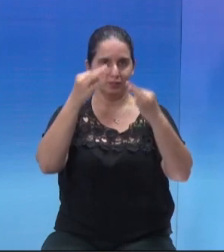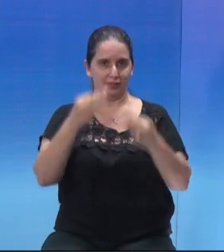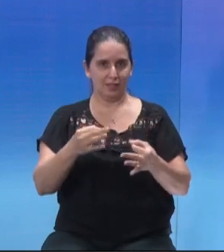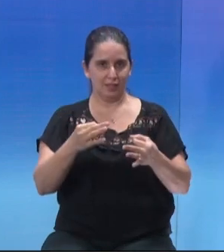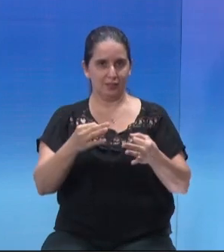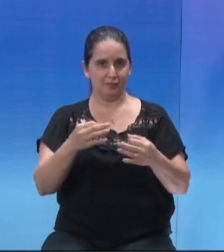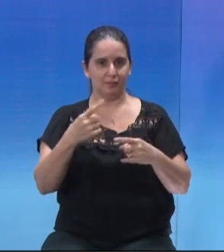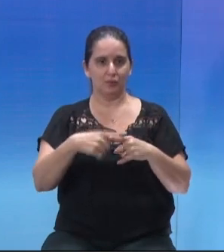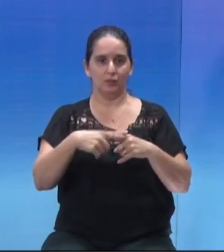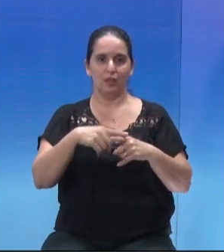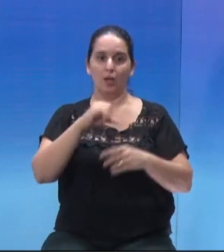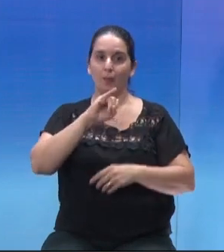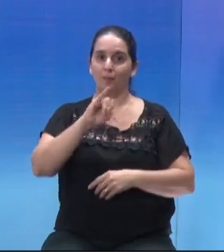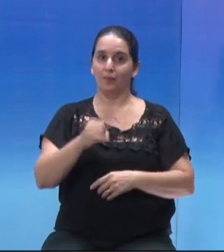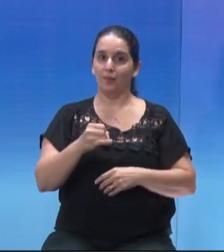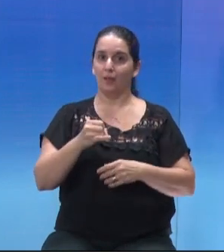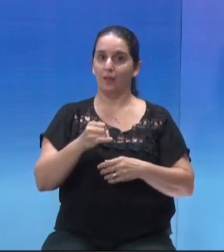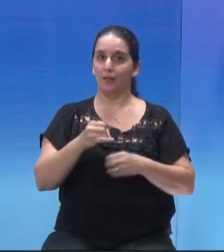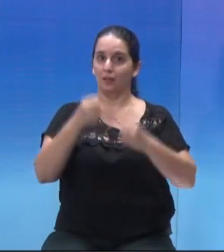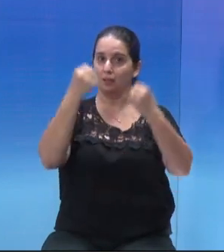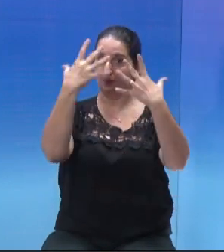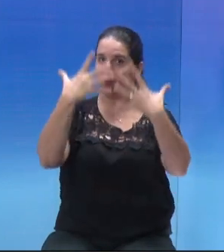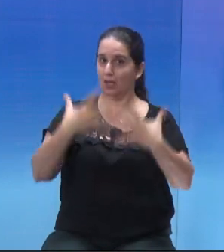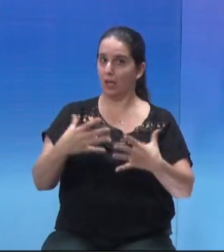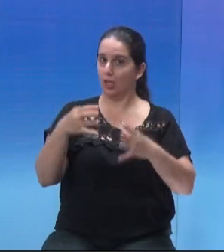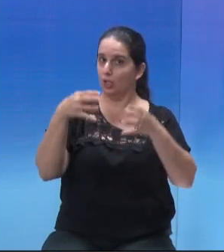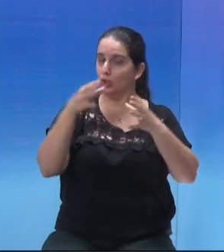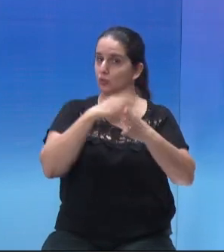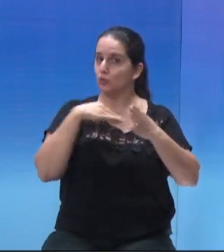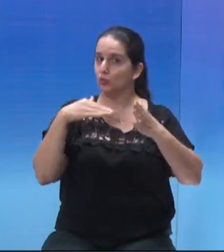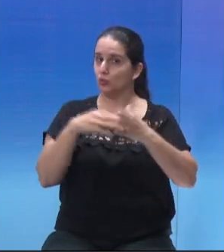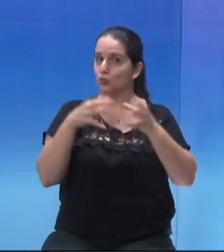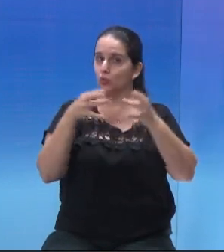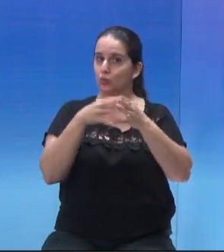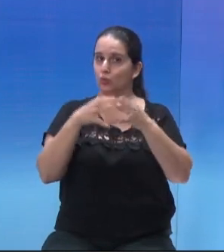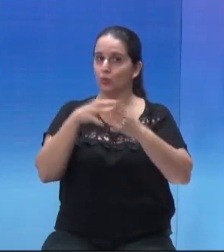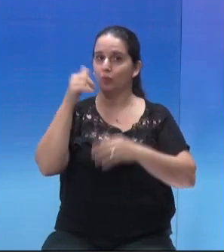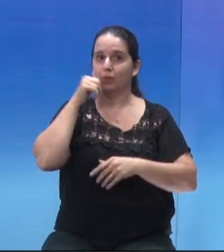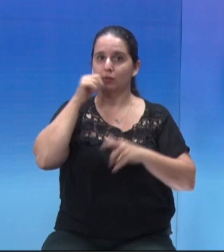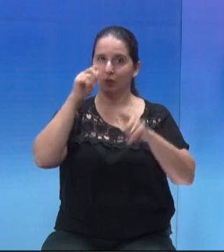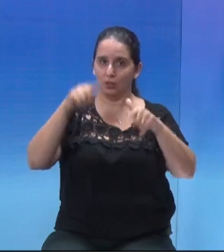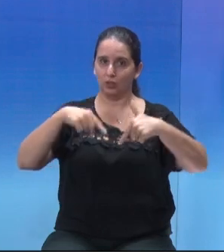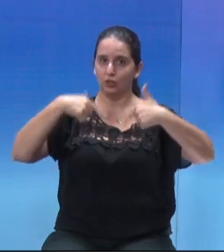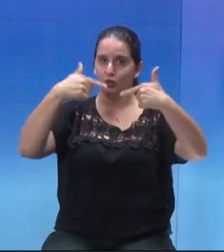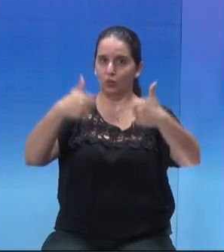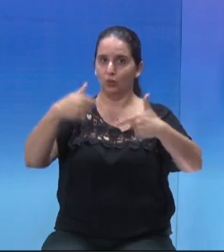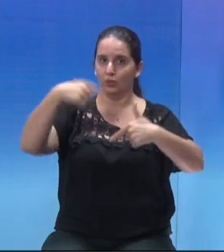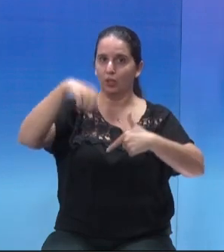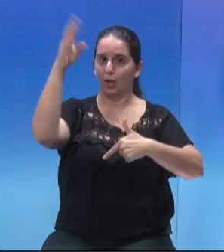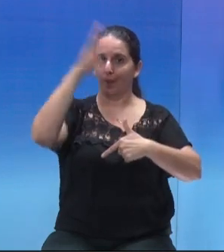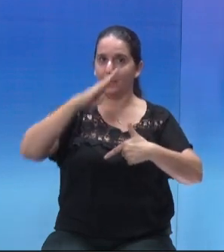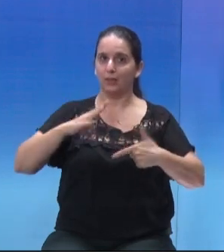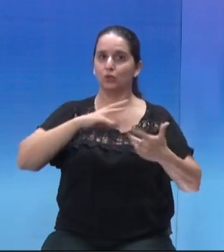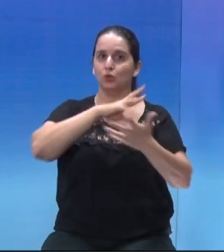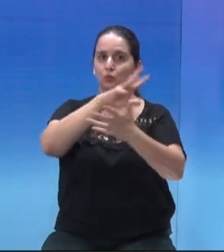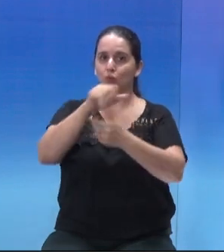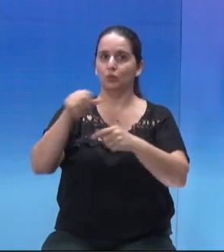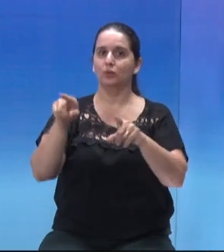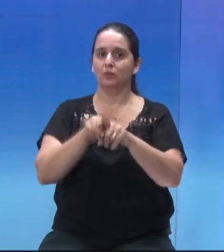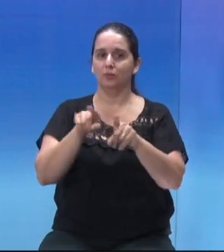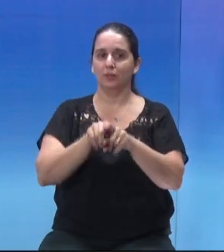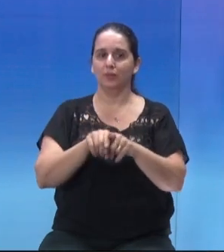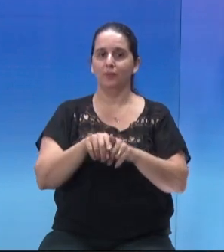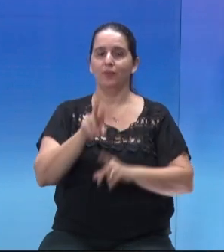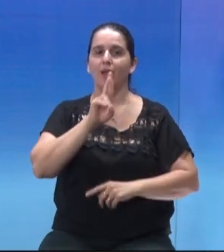para explicar todos os outros movimentos que as mulheres participaram aqui no Brasil, né, e no mundo também. Mas a resposta certa é